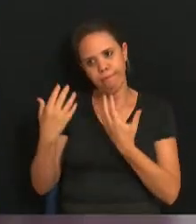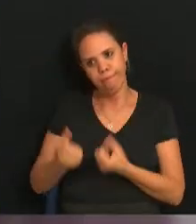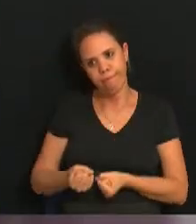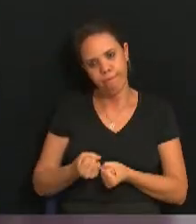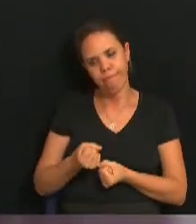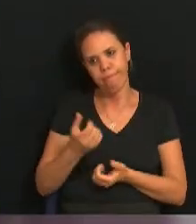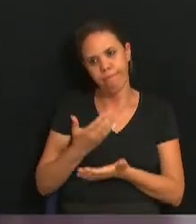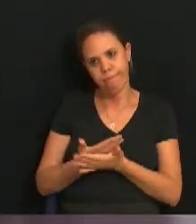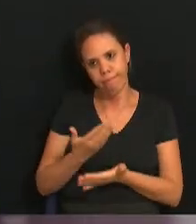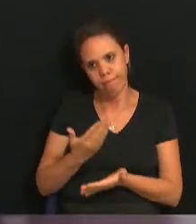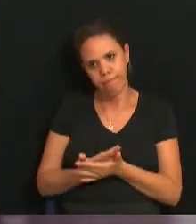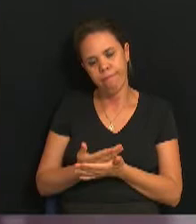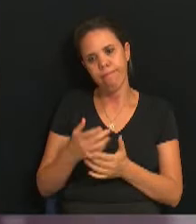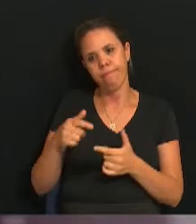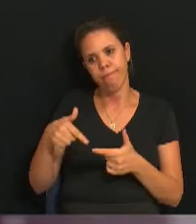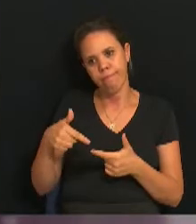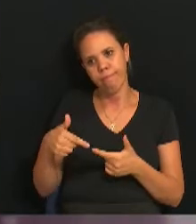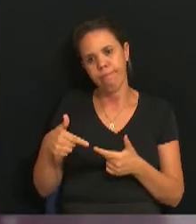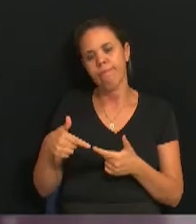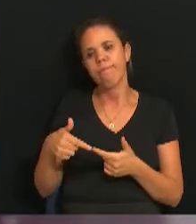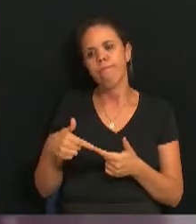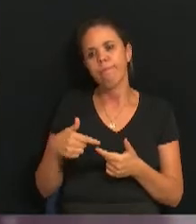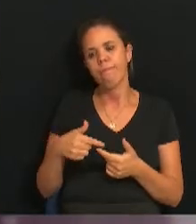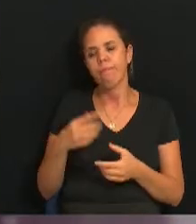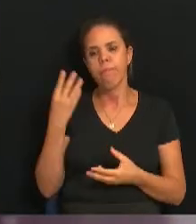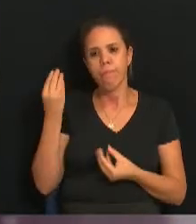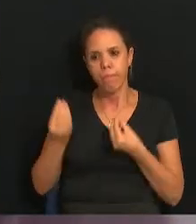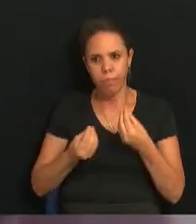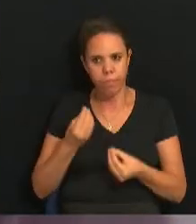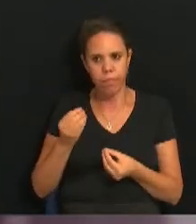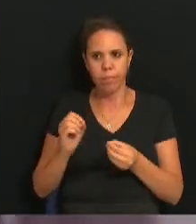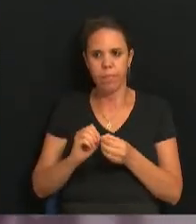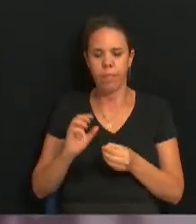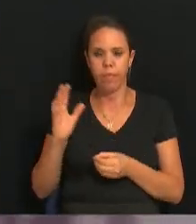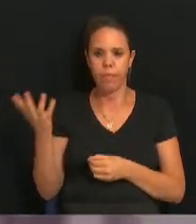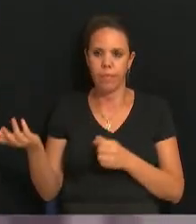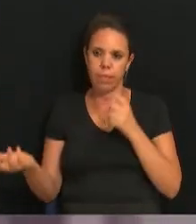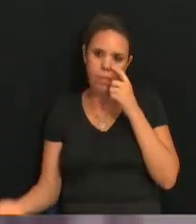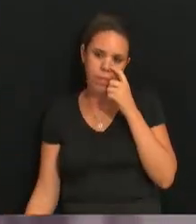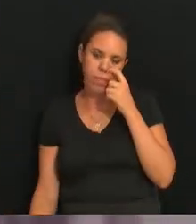Seria importante a gente entender de que forma que acontece.